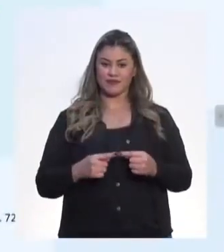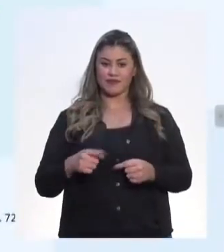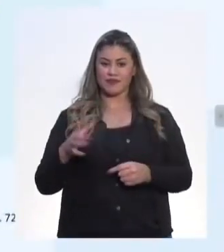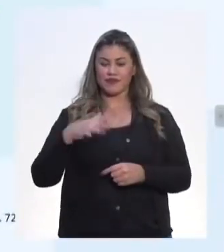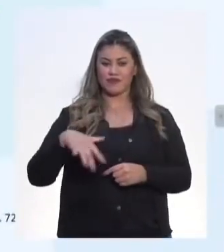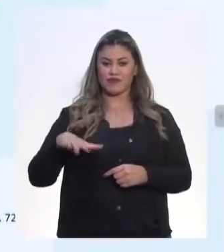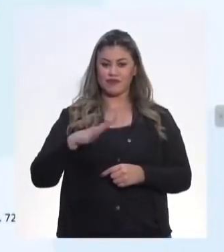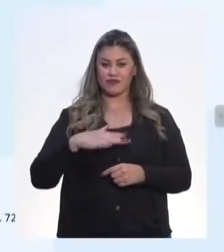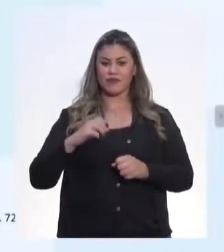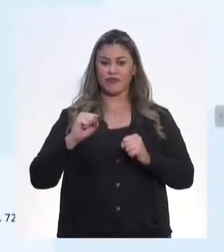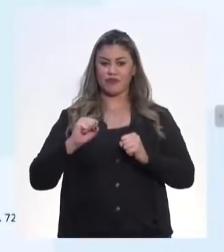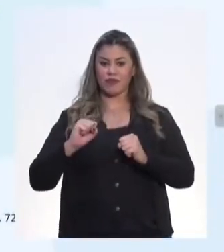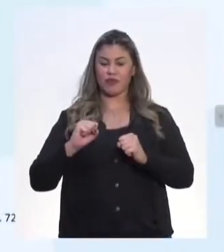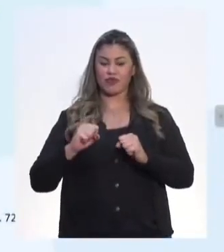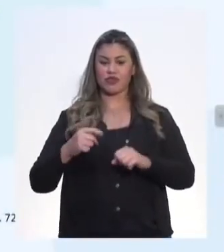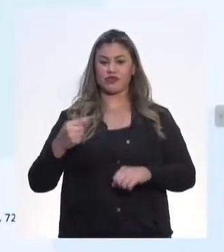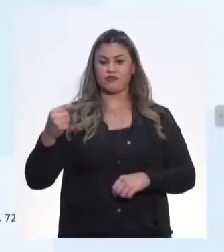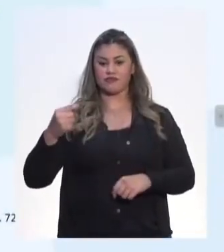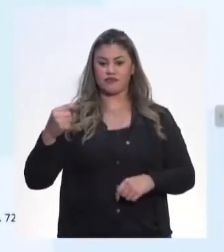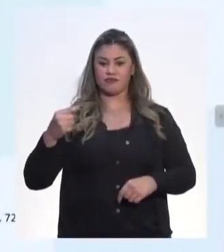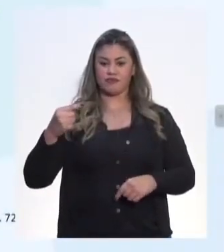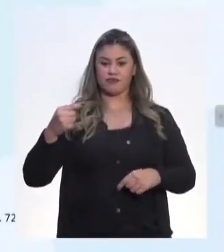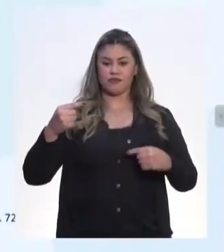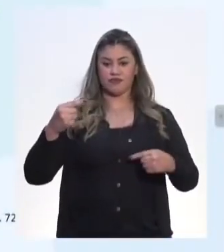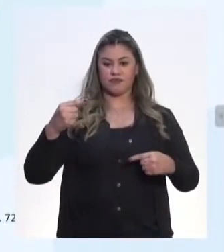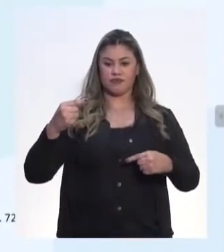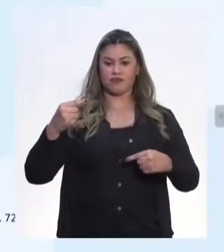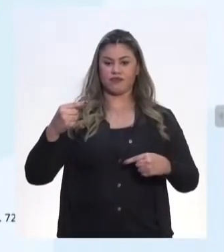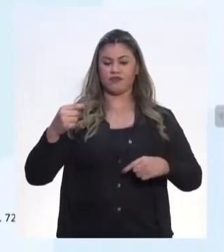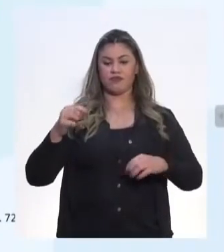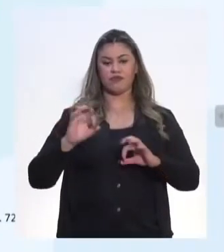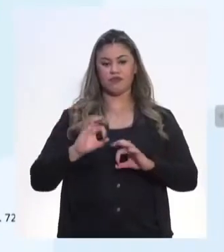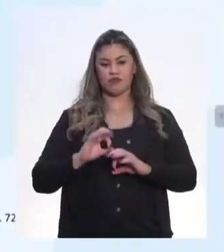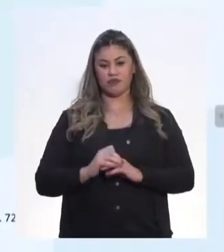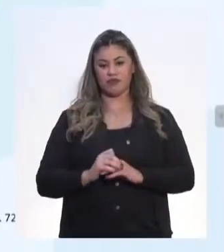subtrair ambos os lados, né, os dois membros por 144, ou seja,